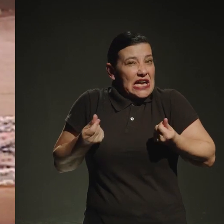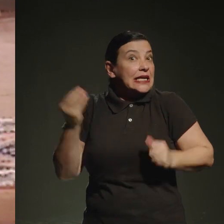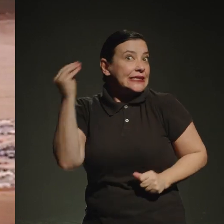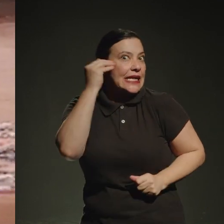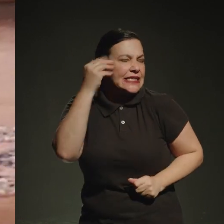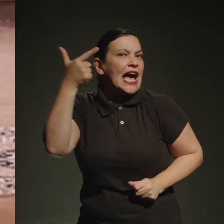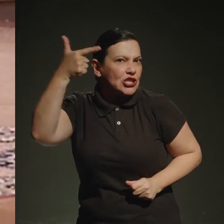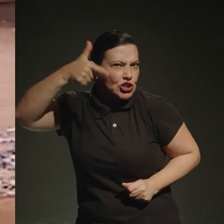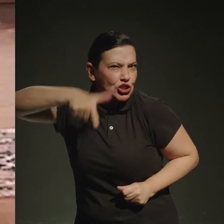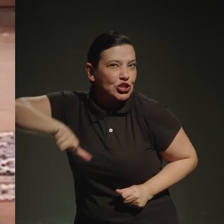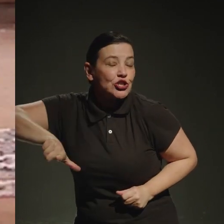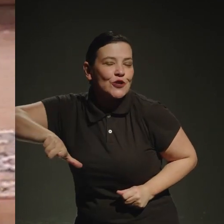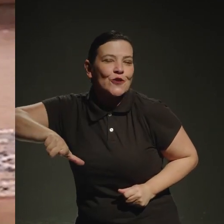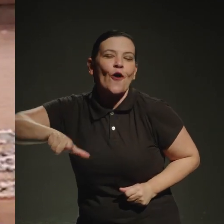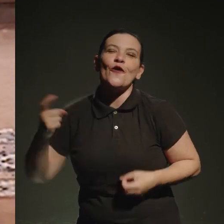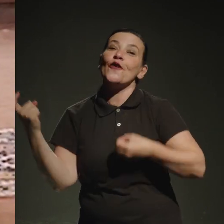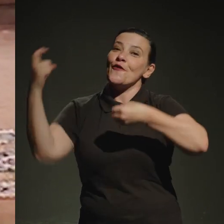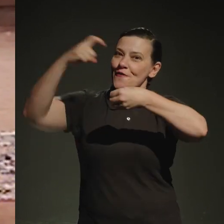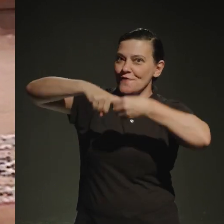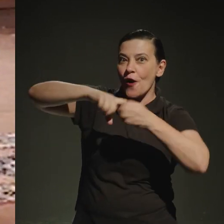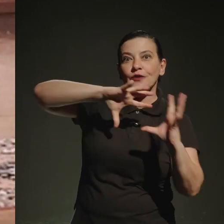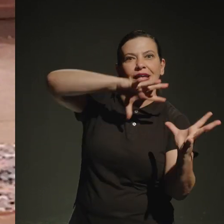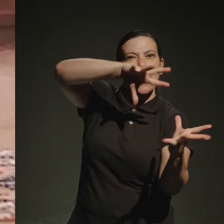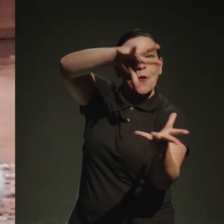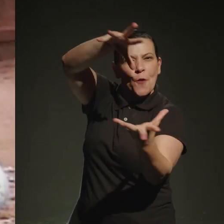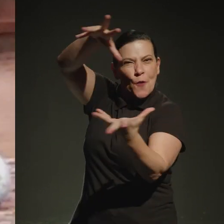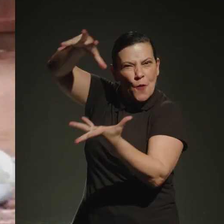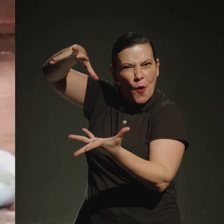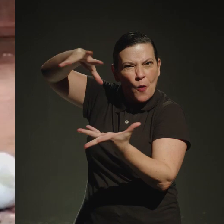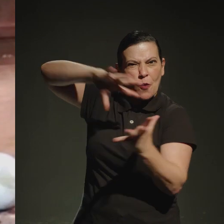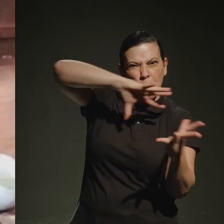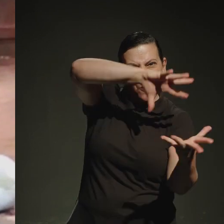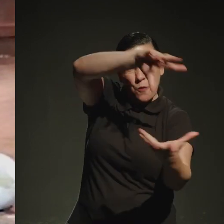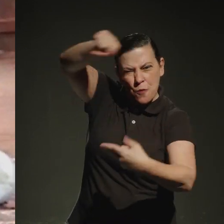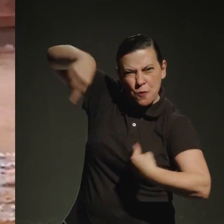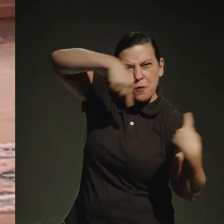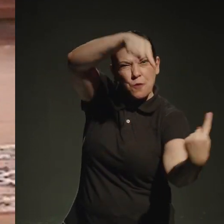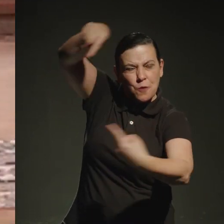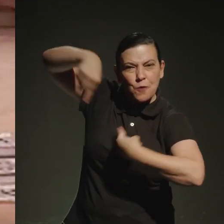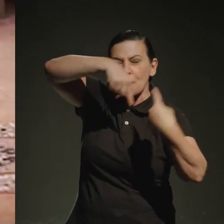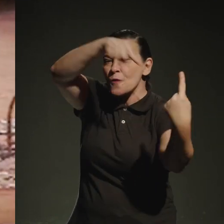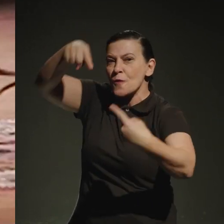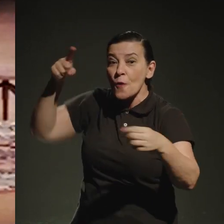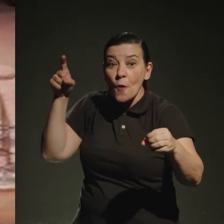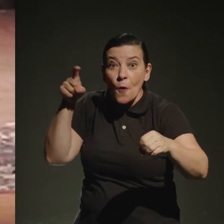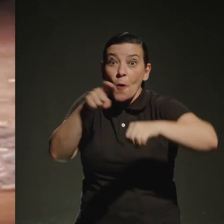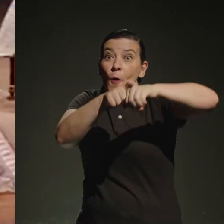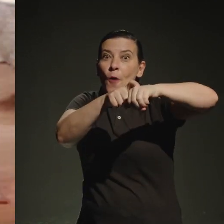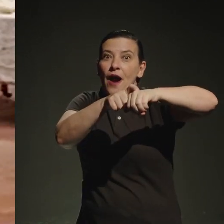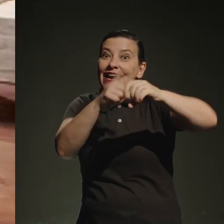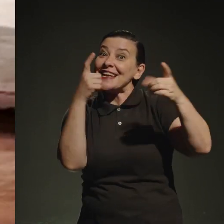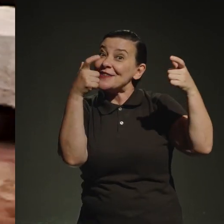O Saara. Muita areia, muito sol, muito camelo, muito